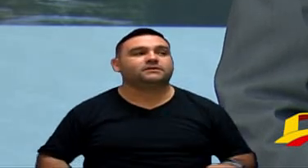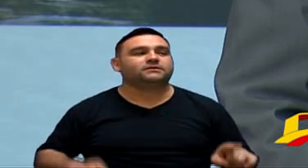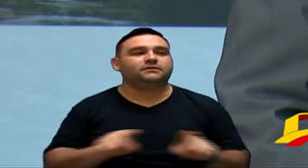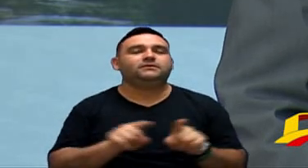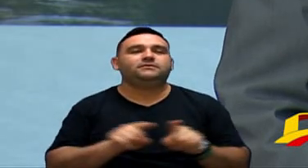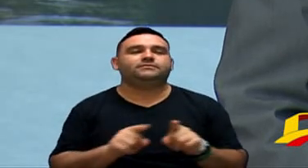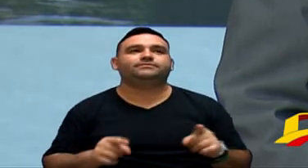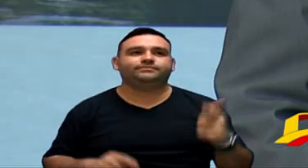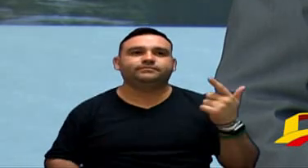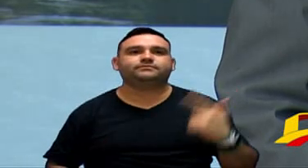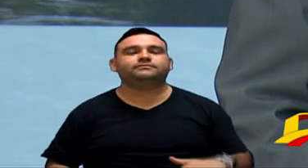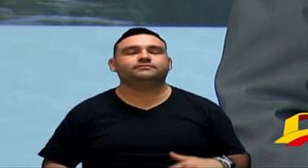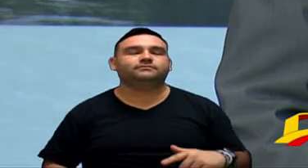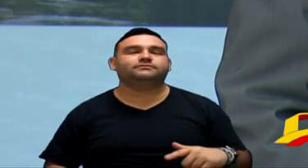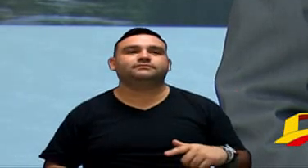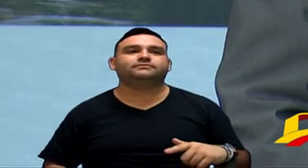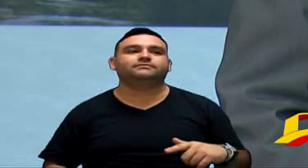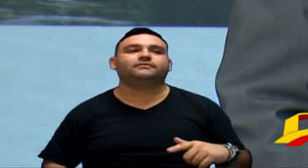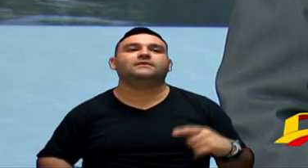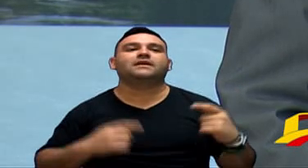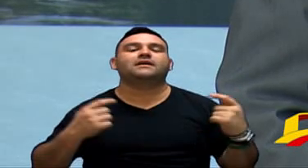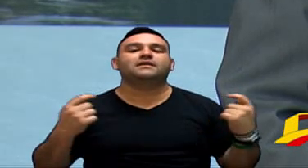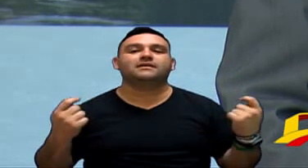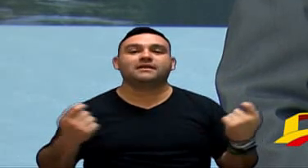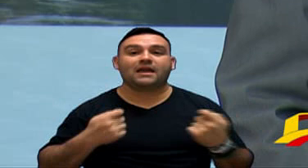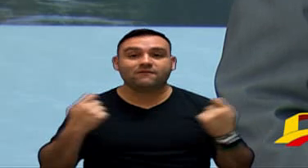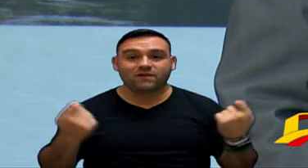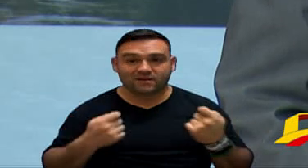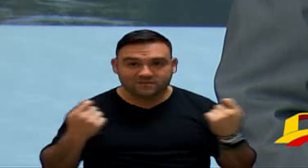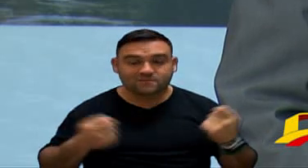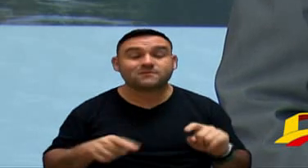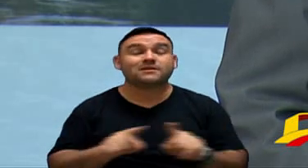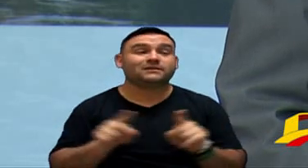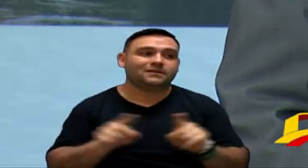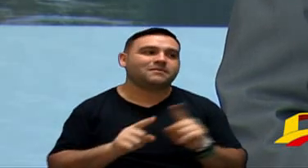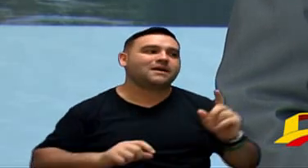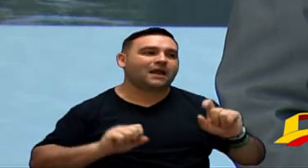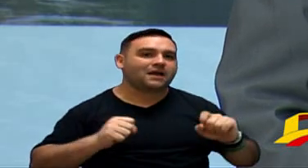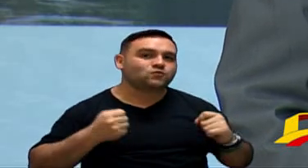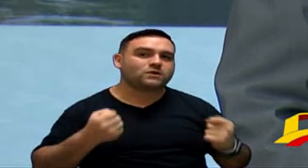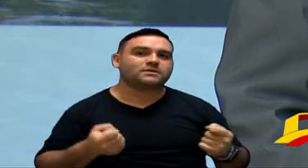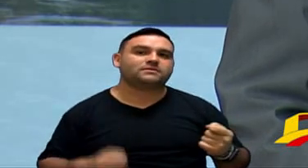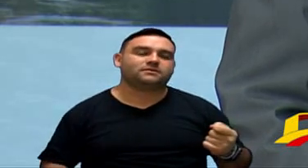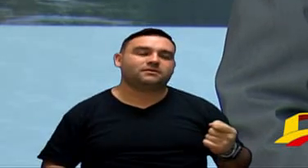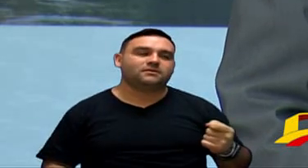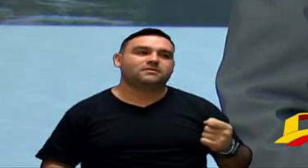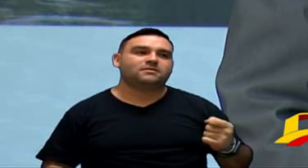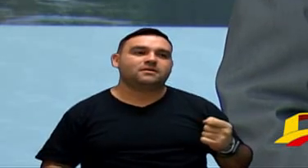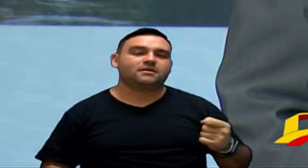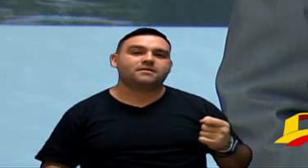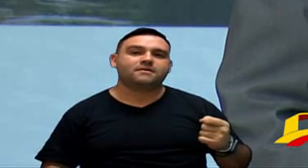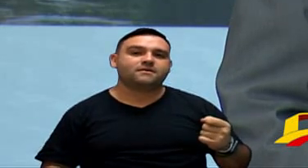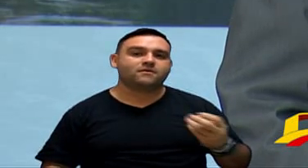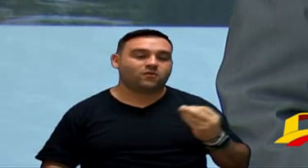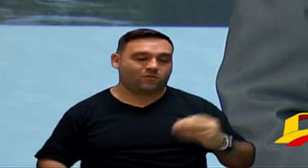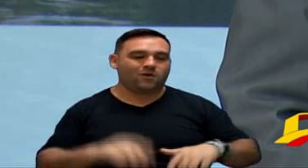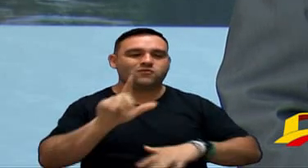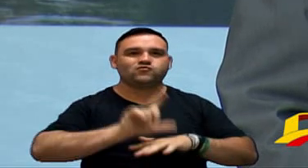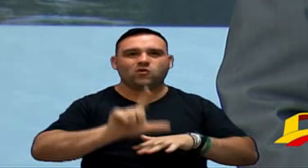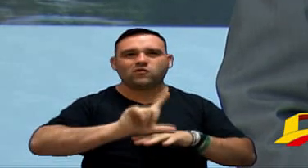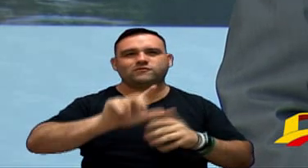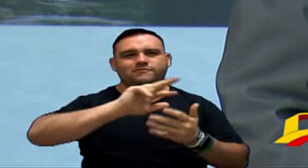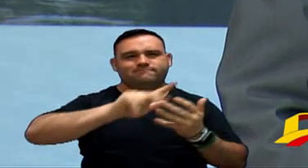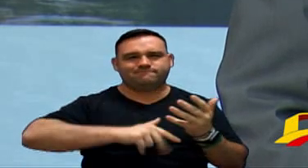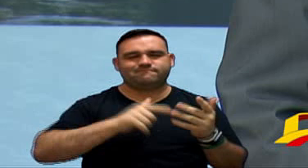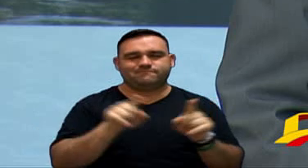por meio do de eventos e atuações em rede por meio de estabelecimentos comerciais